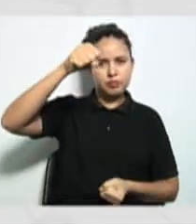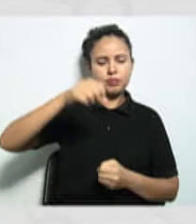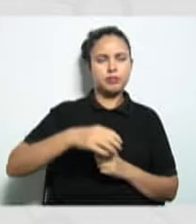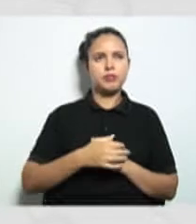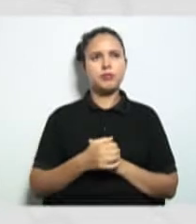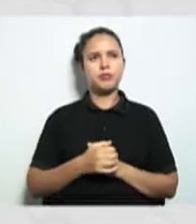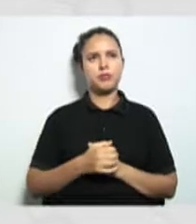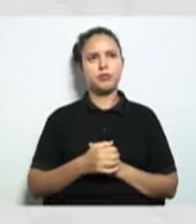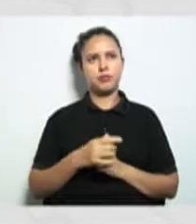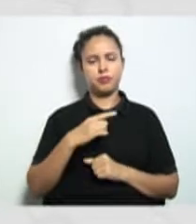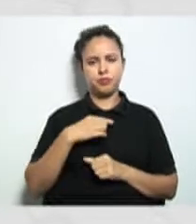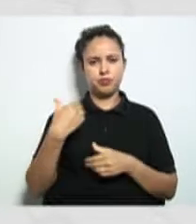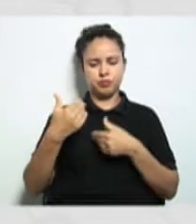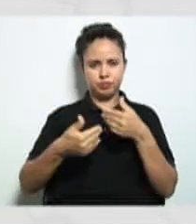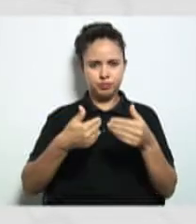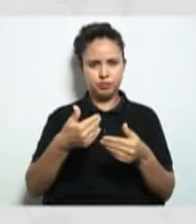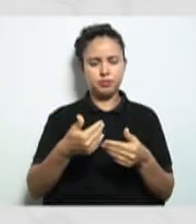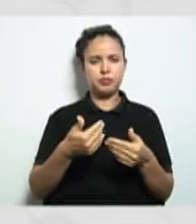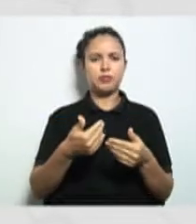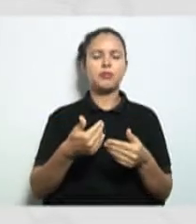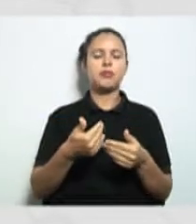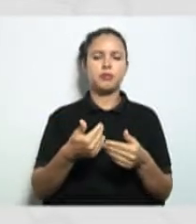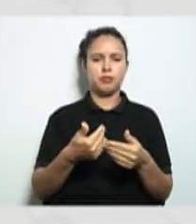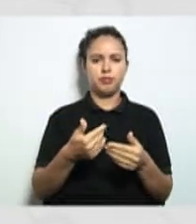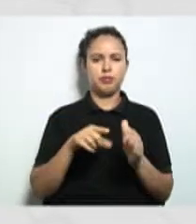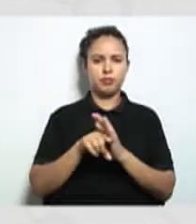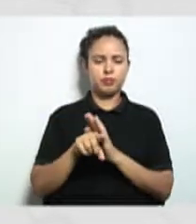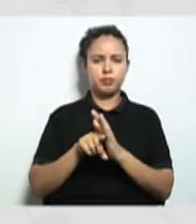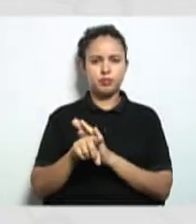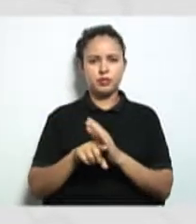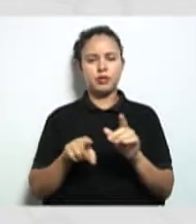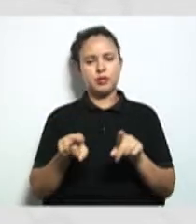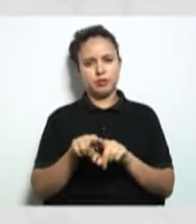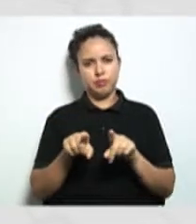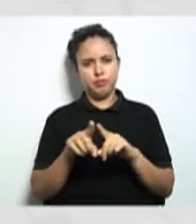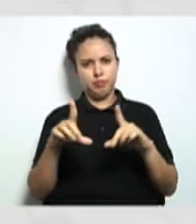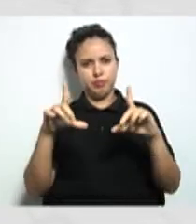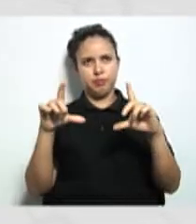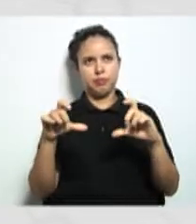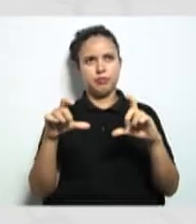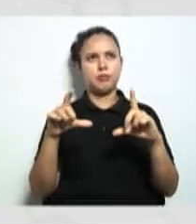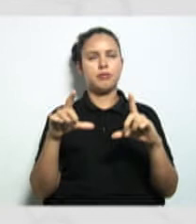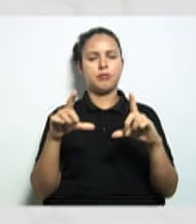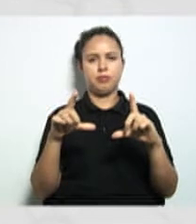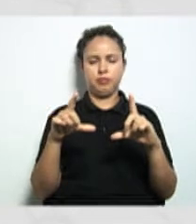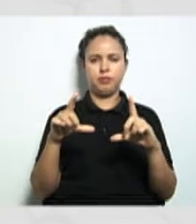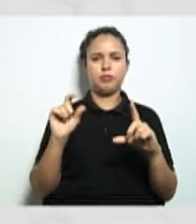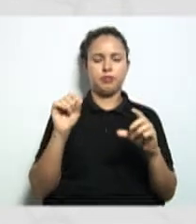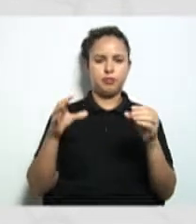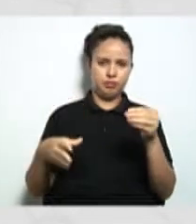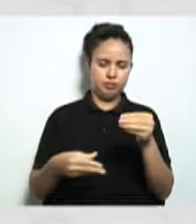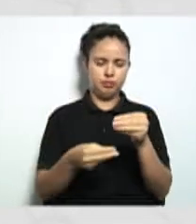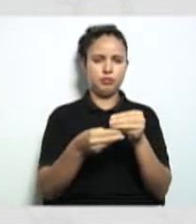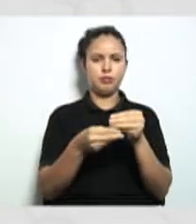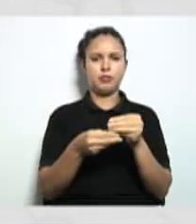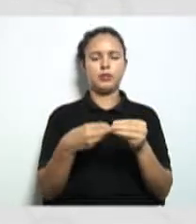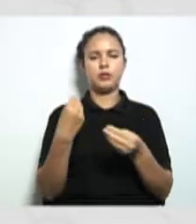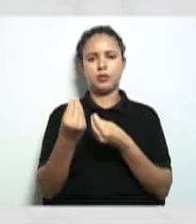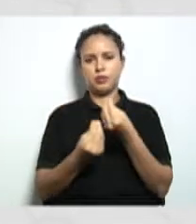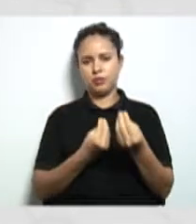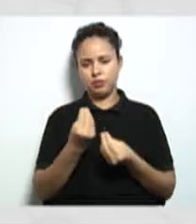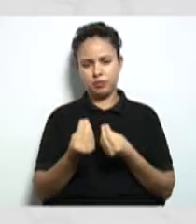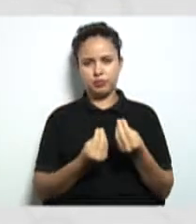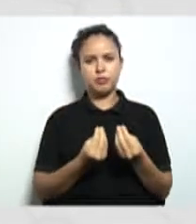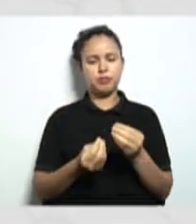tem o desenvolvimento dessa pesquisa e mais uma imagem aí, para dizer como é